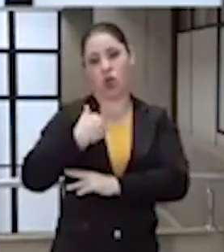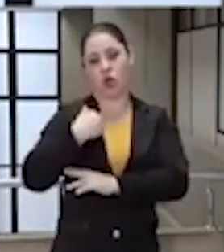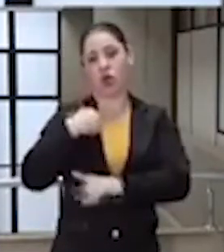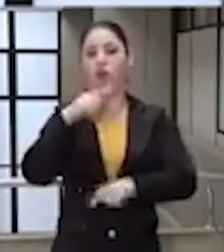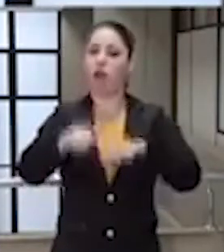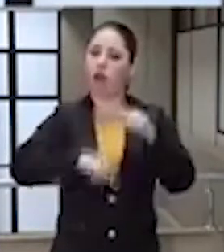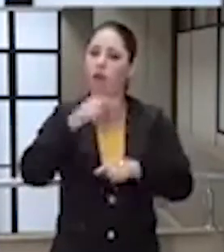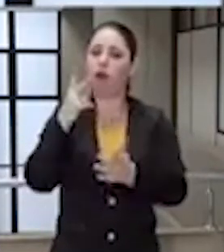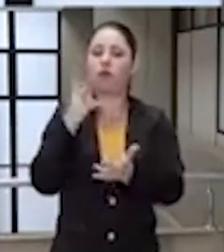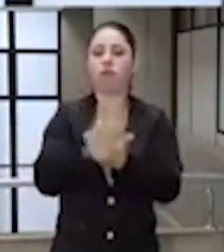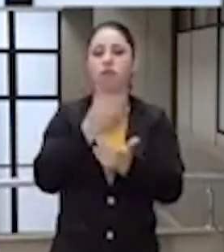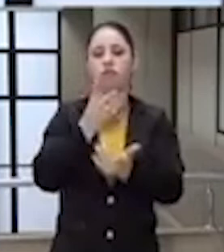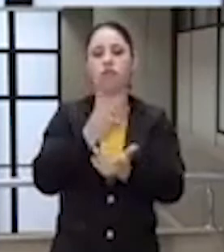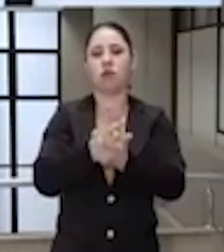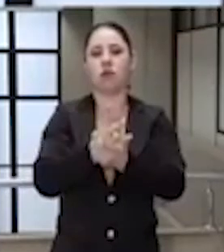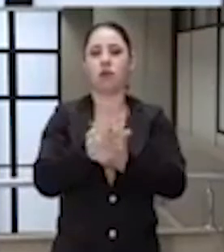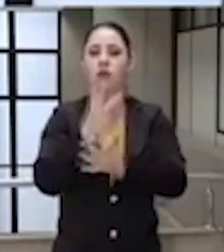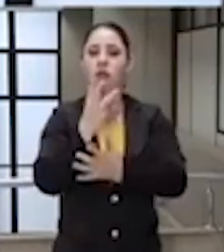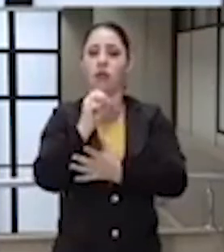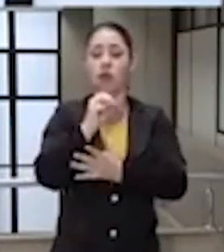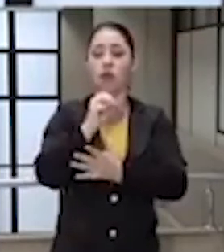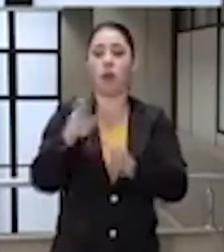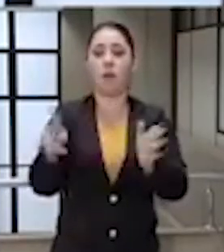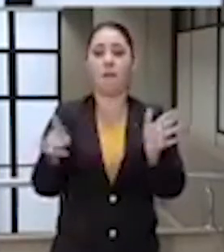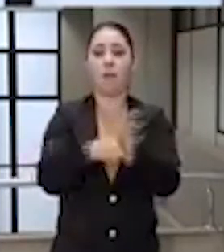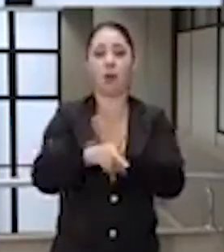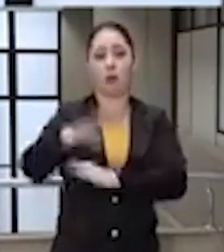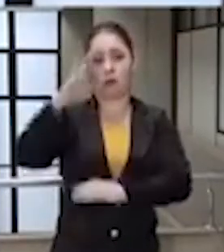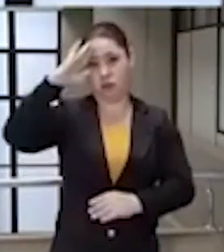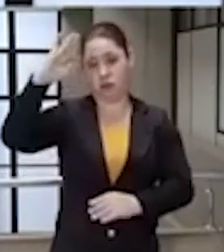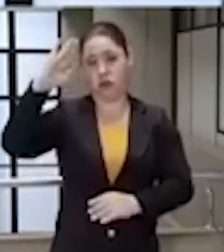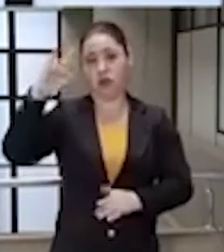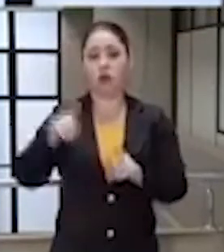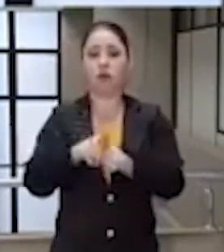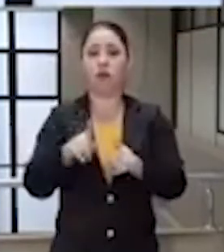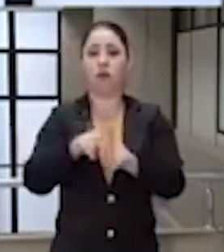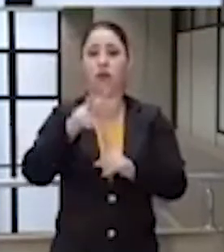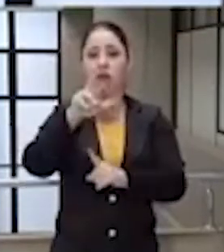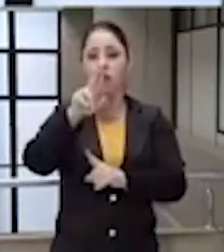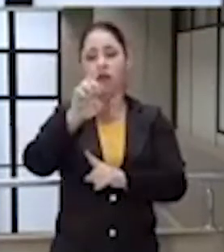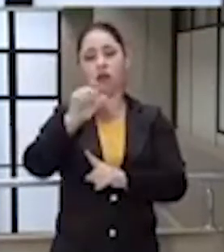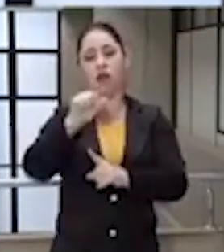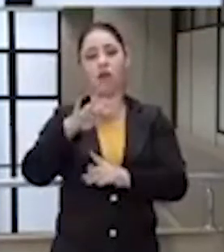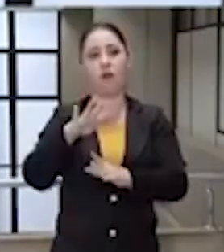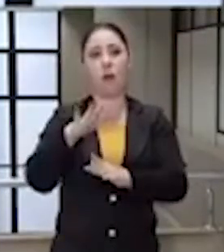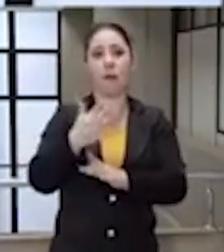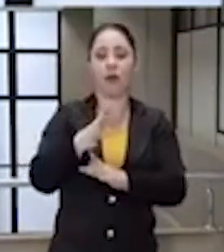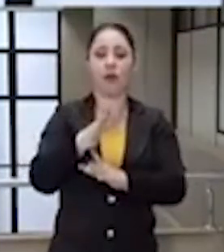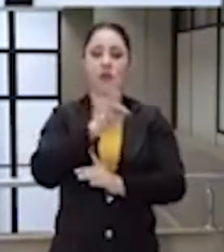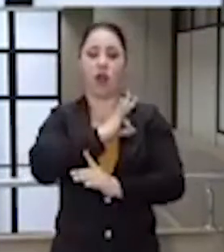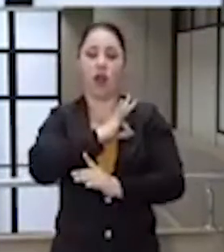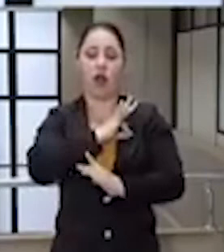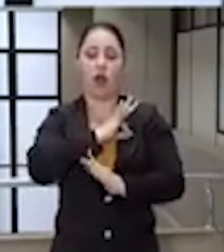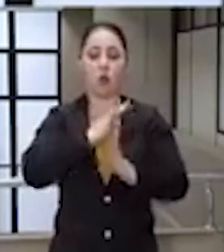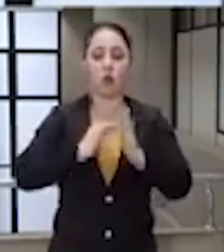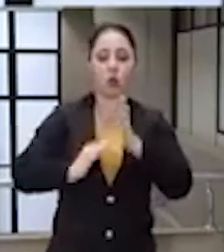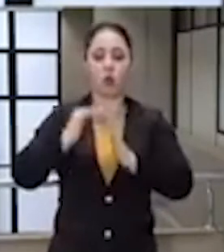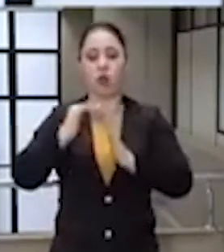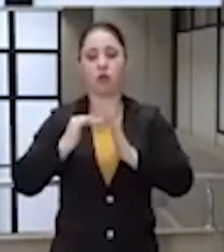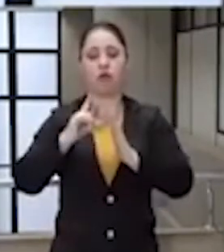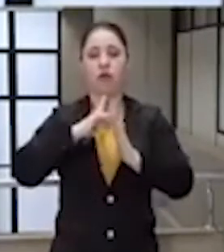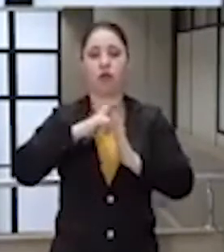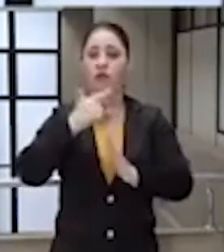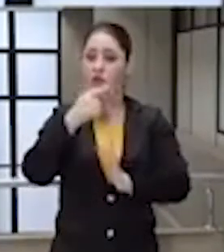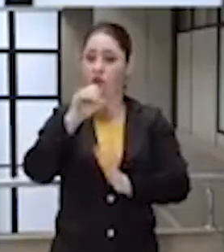na função, com pelo menos 30 em funções militares. E para a reserva, para receber proporcionalmente, continua o piso de